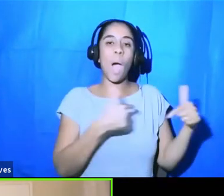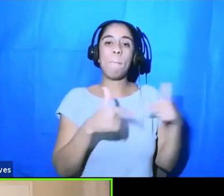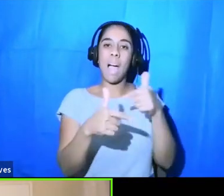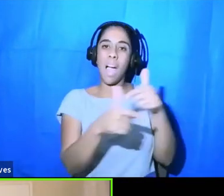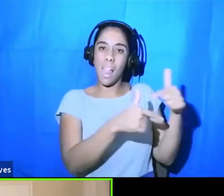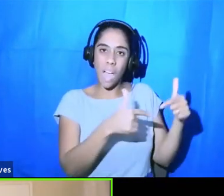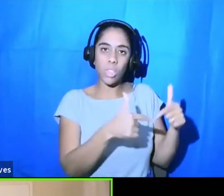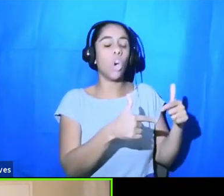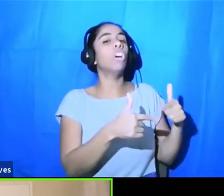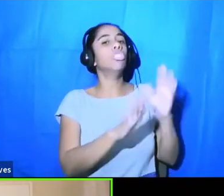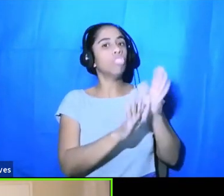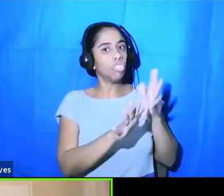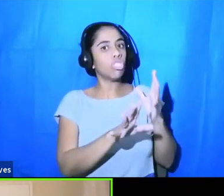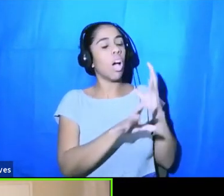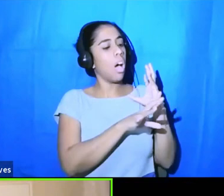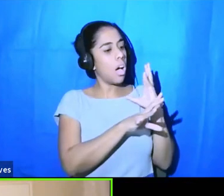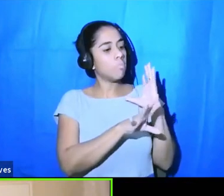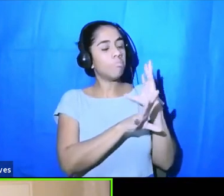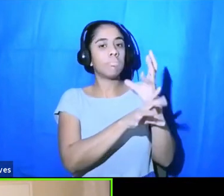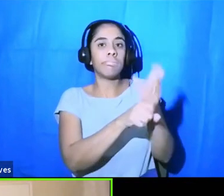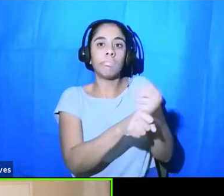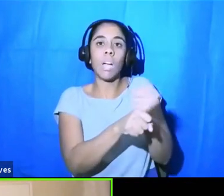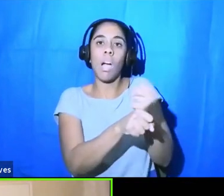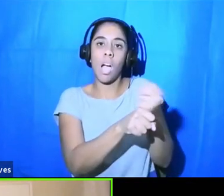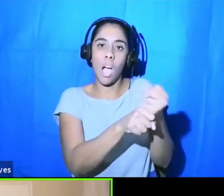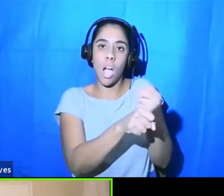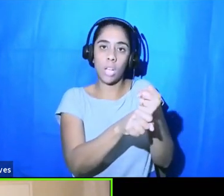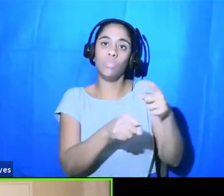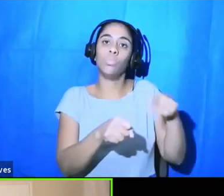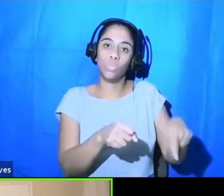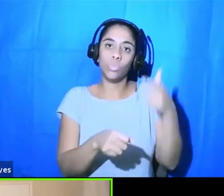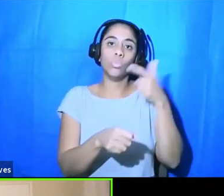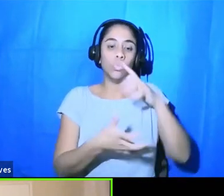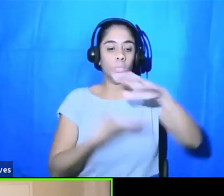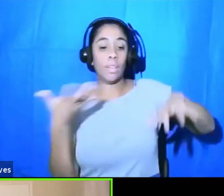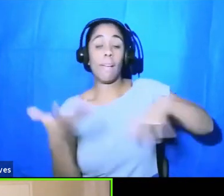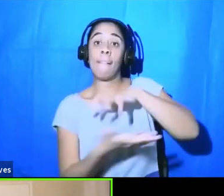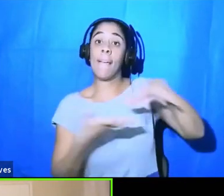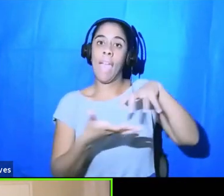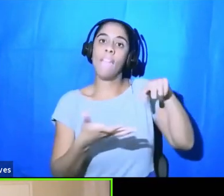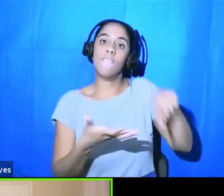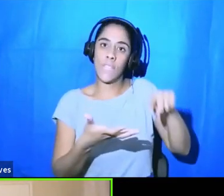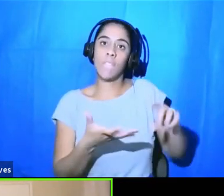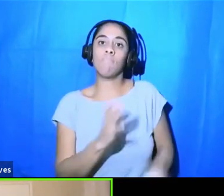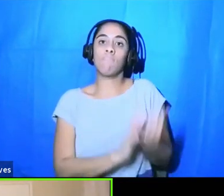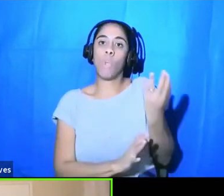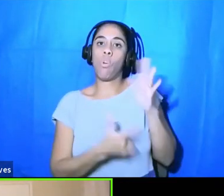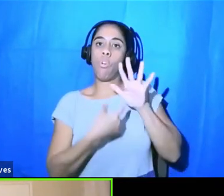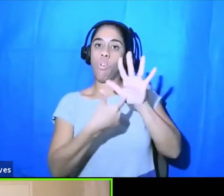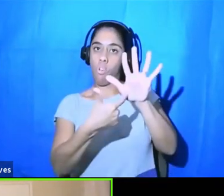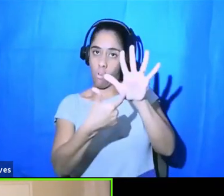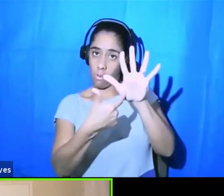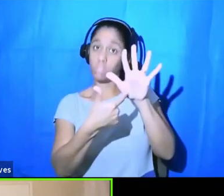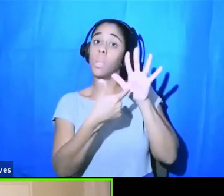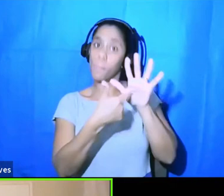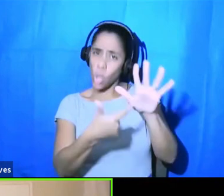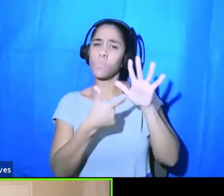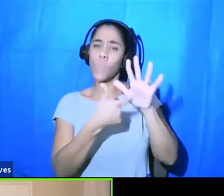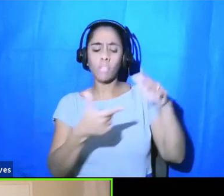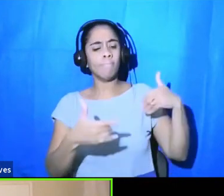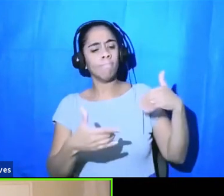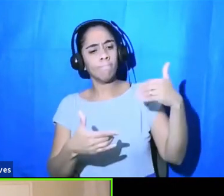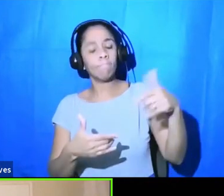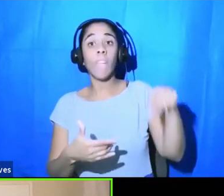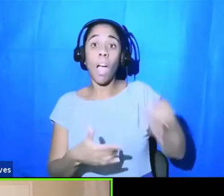é essa força histórica que hoje constituiu o feminismo em Chile a força por uma educação pública não sexista contra a